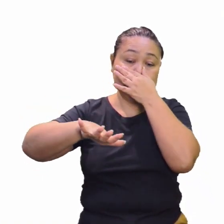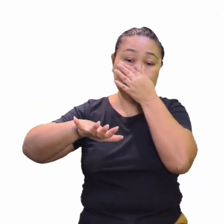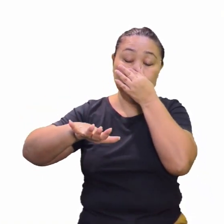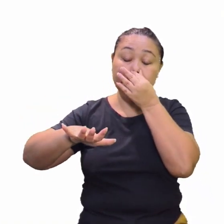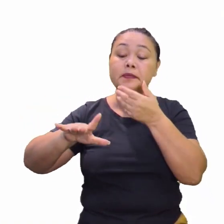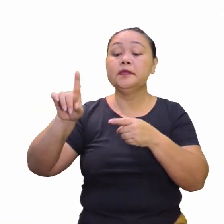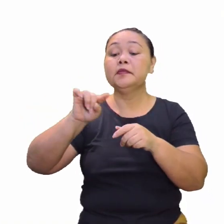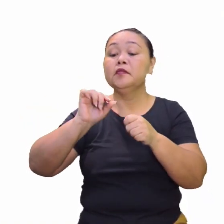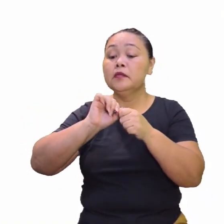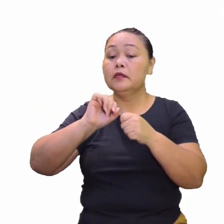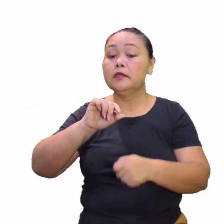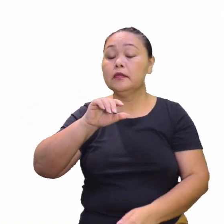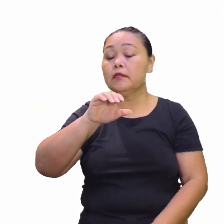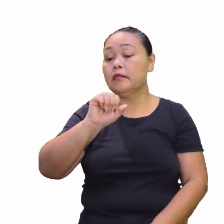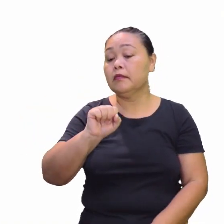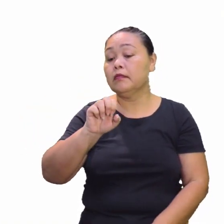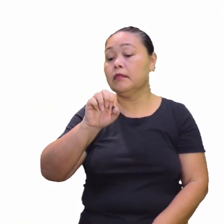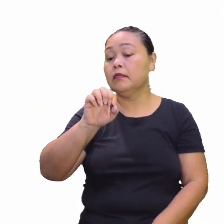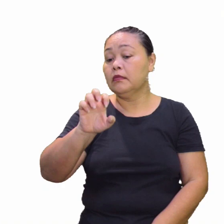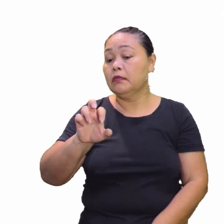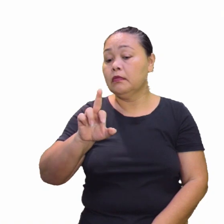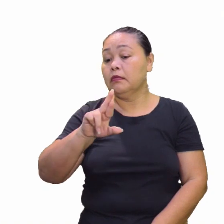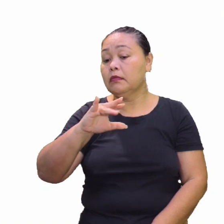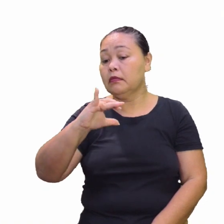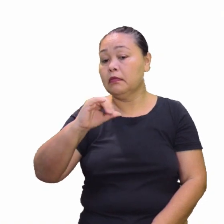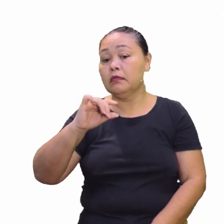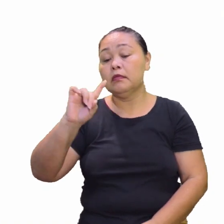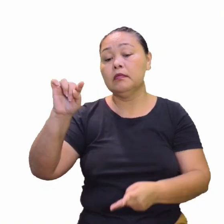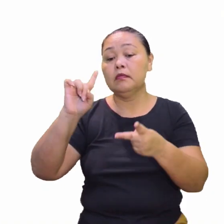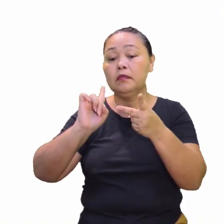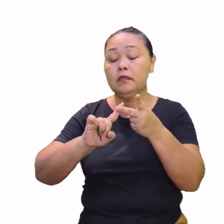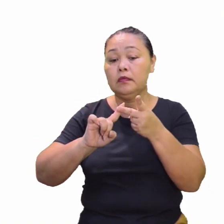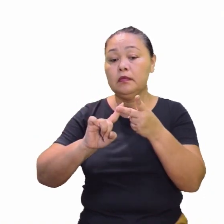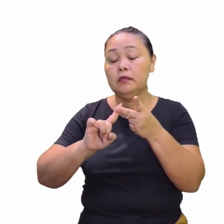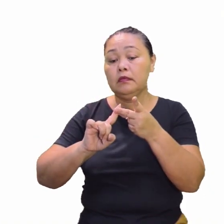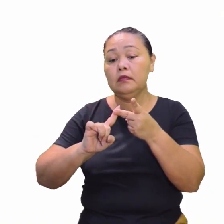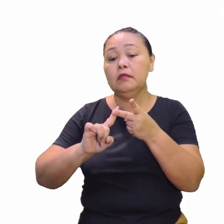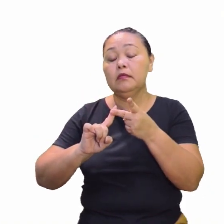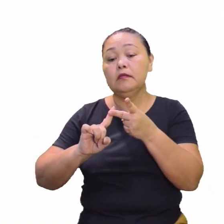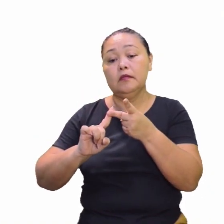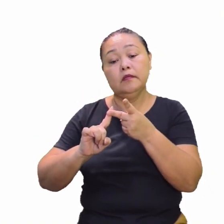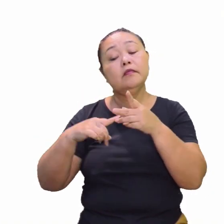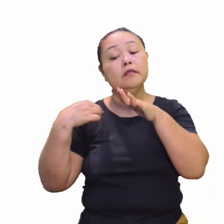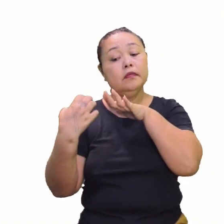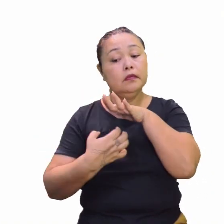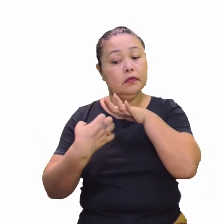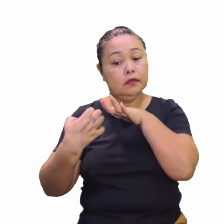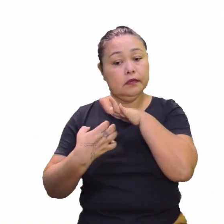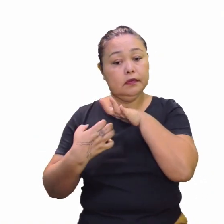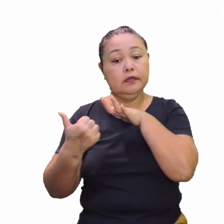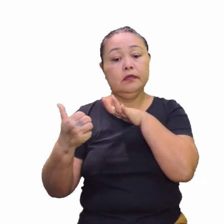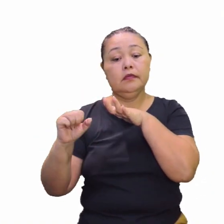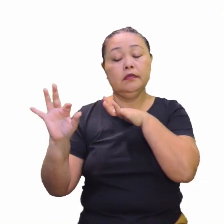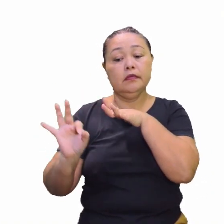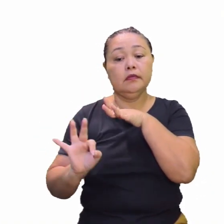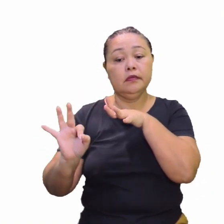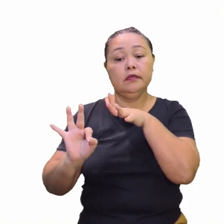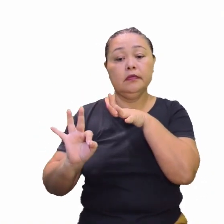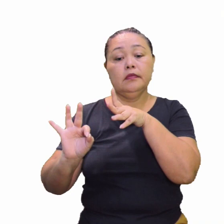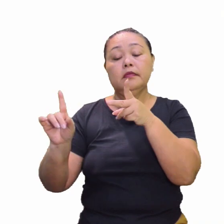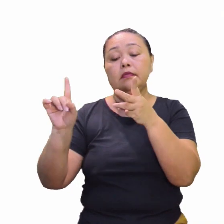de serviços, com 61%. Na segunda posição, nós temos o quê? A indústria, com